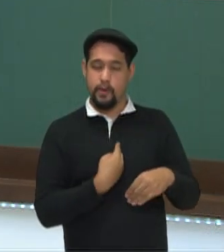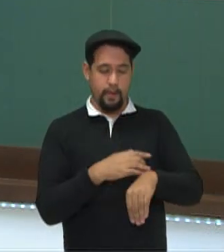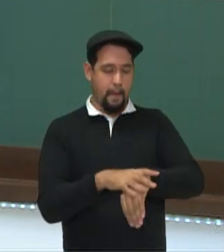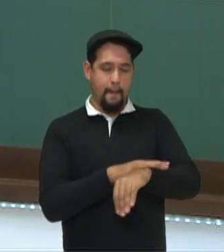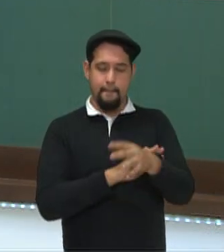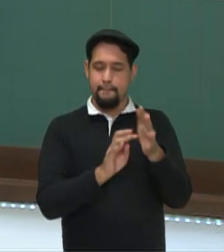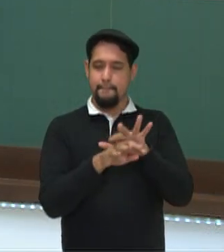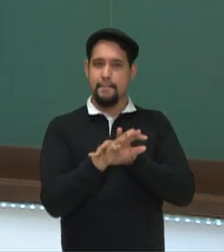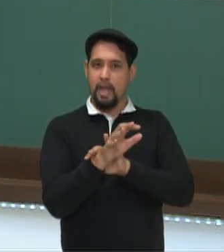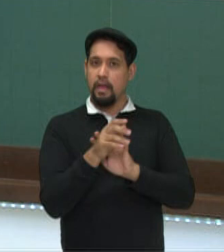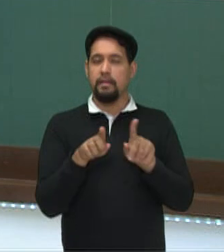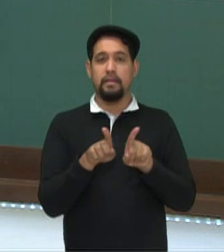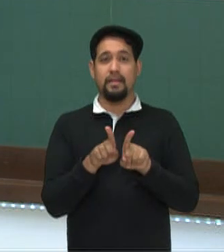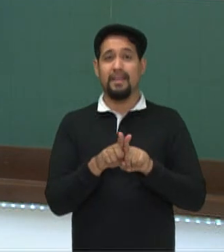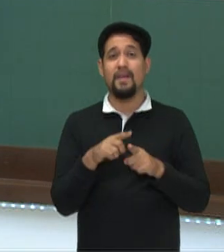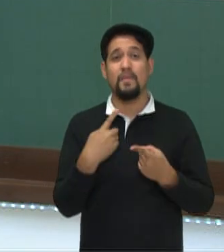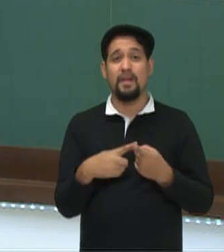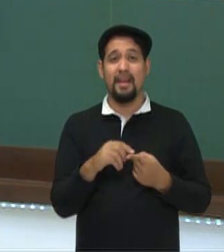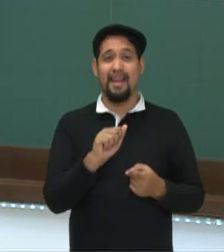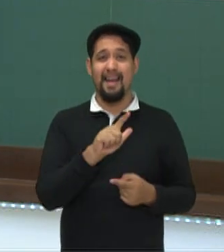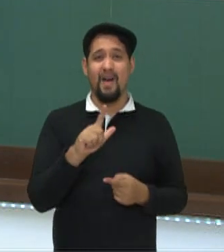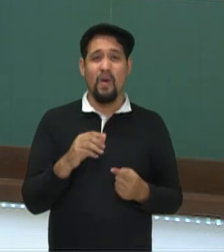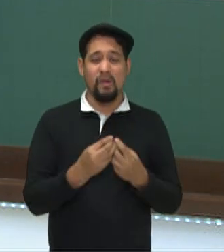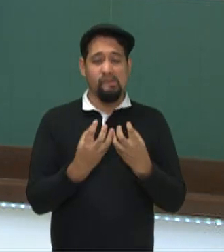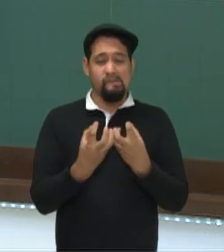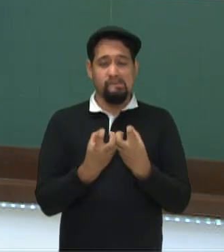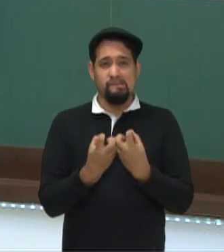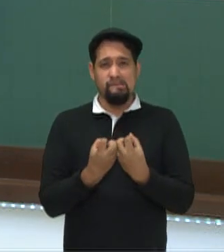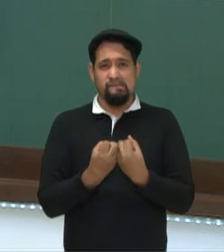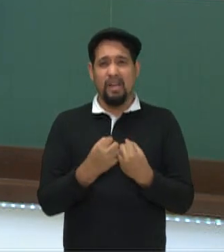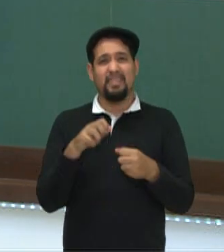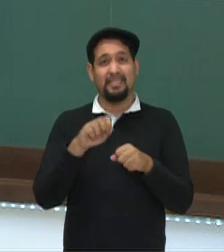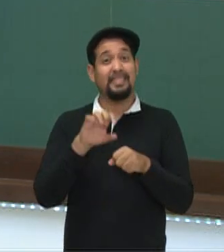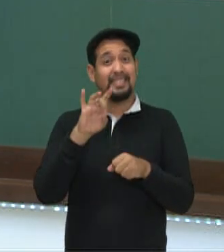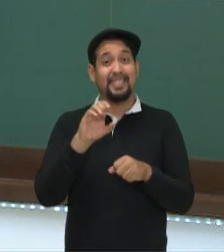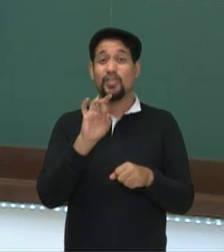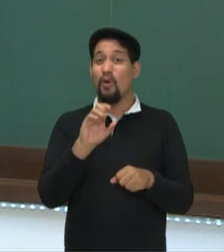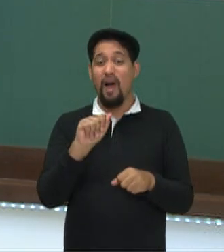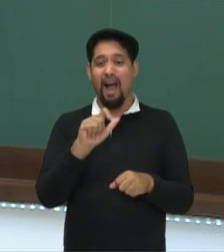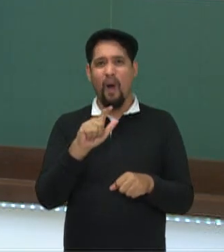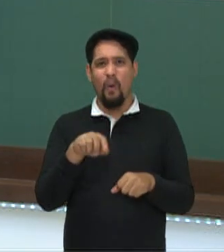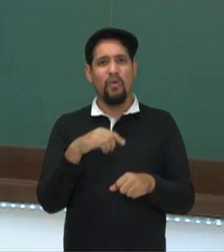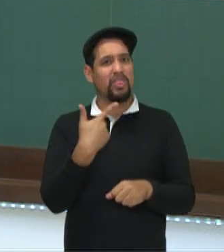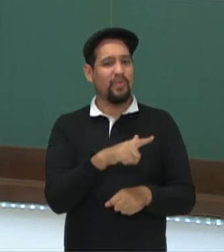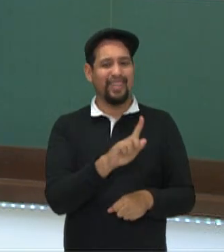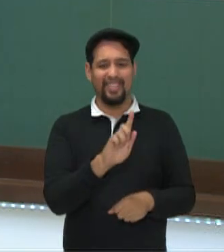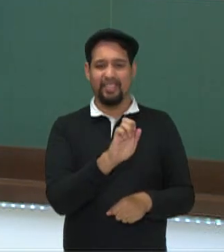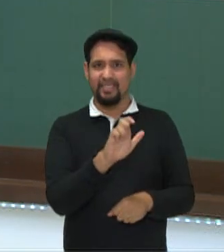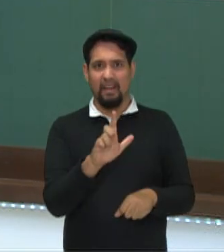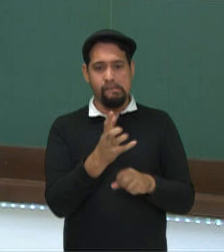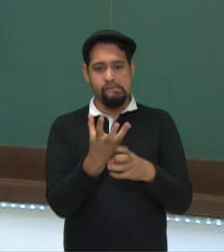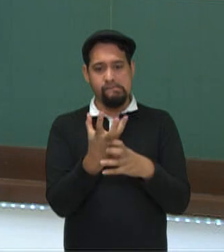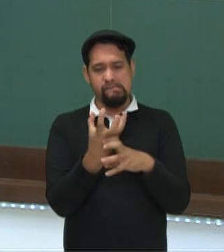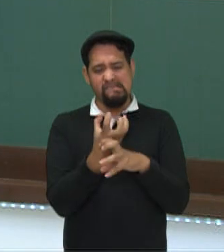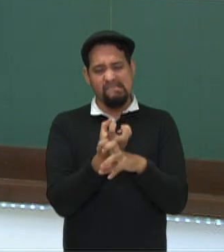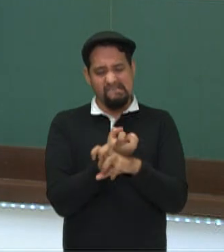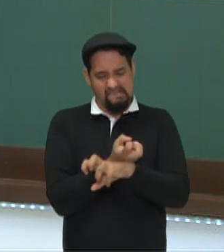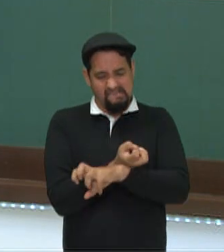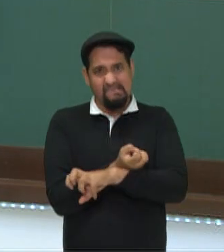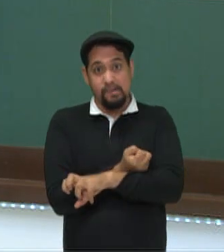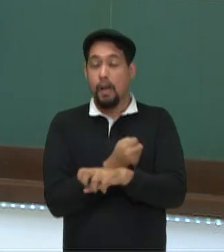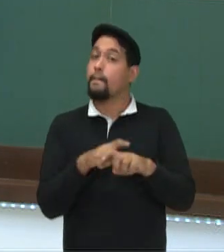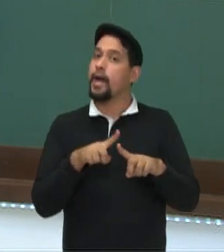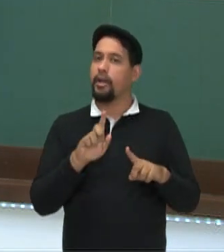O álcool, ele vai ressecando e, uma vez que ele é em gel e tem ali hidratantes, ele vai cumprir